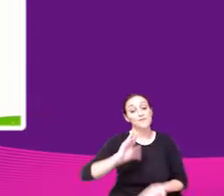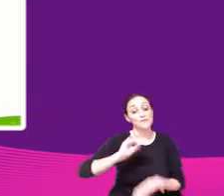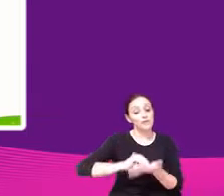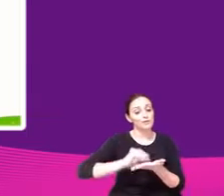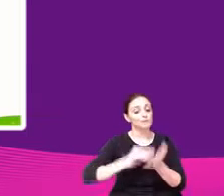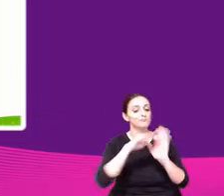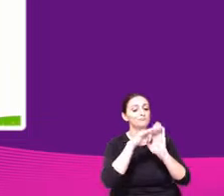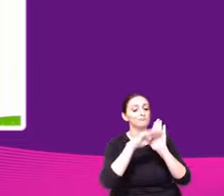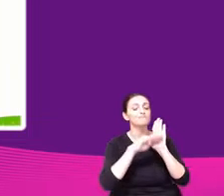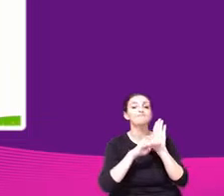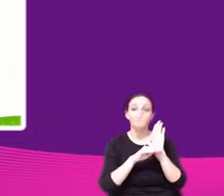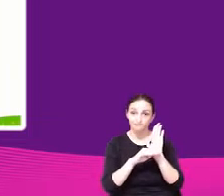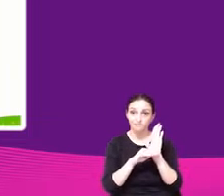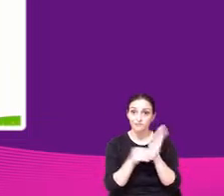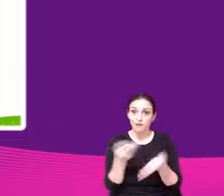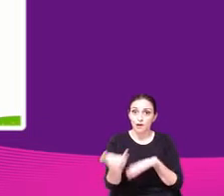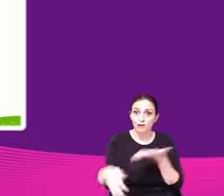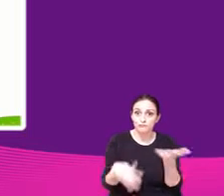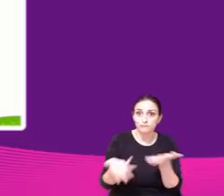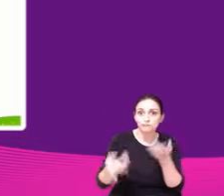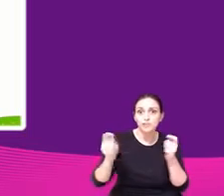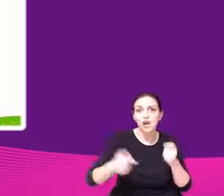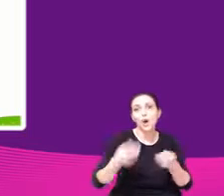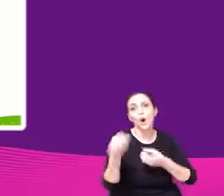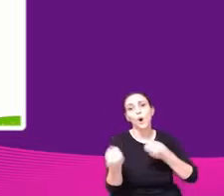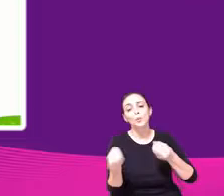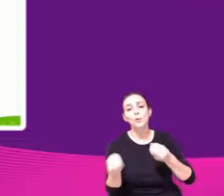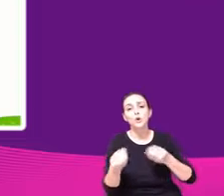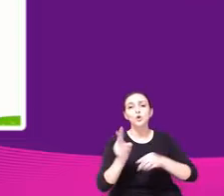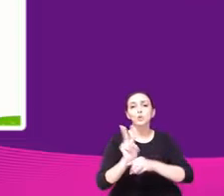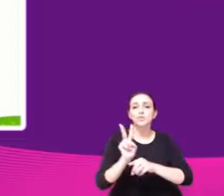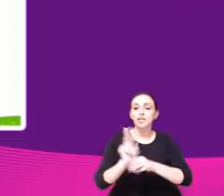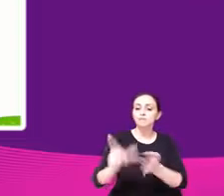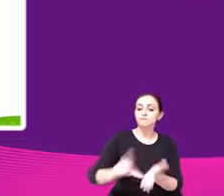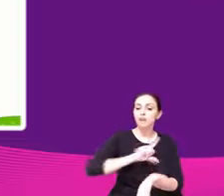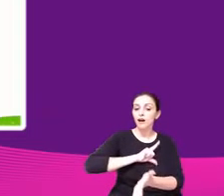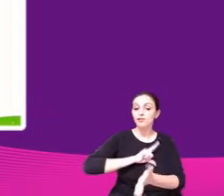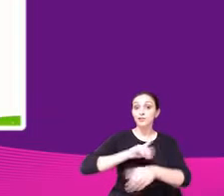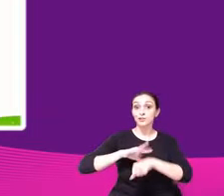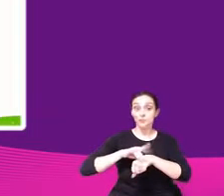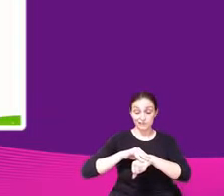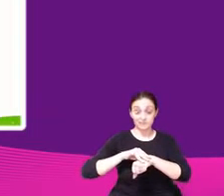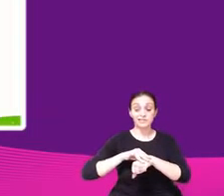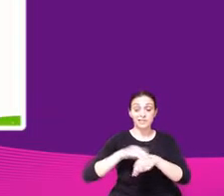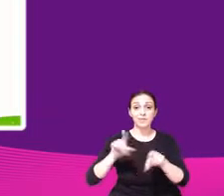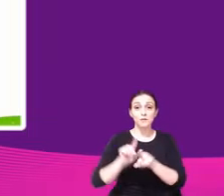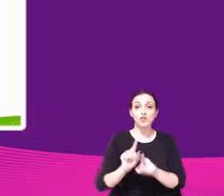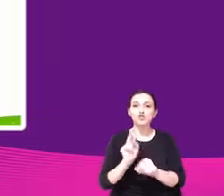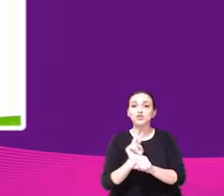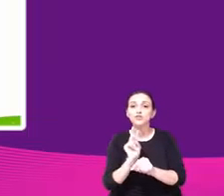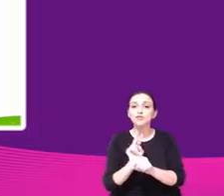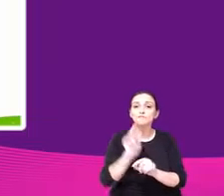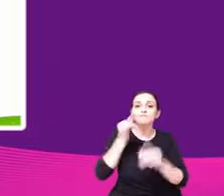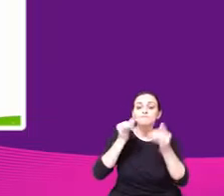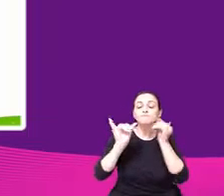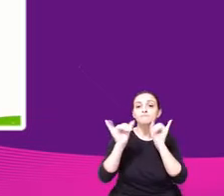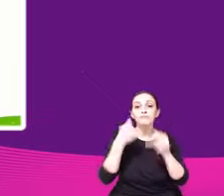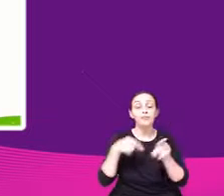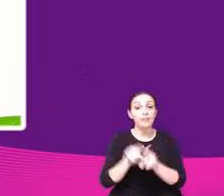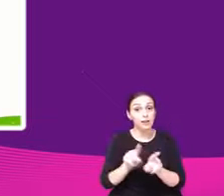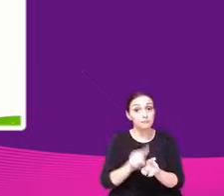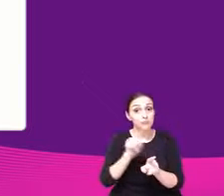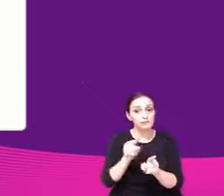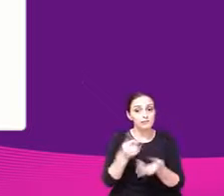para lidar com a questão do cuidado precoce da doença, prevenção da doença e mesmo manejo